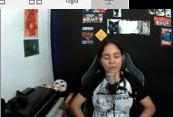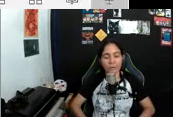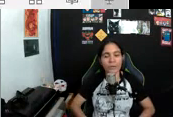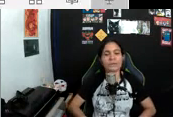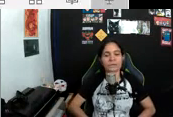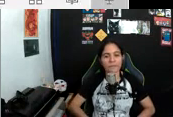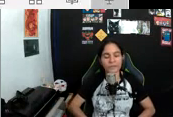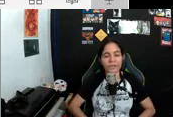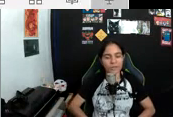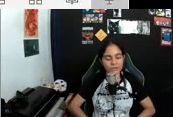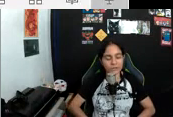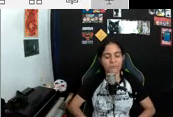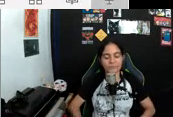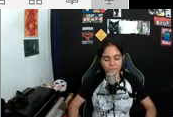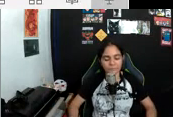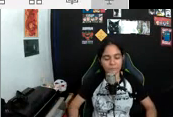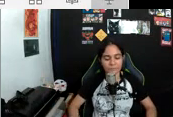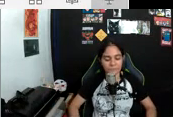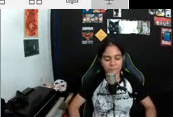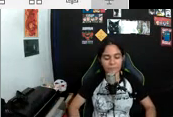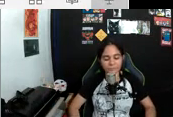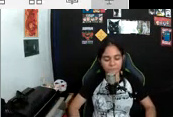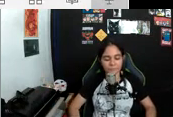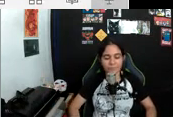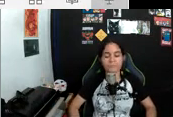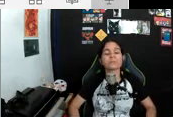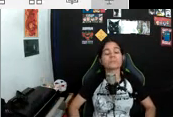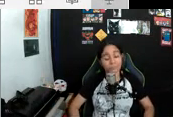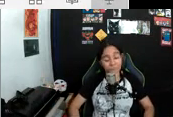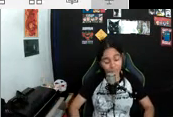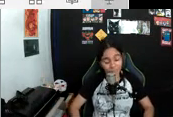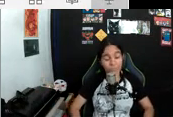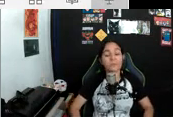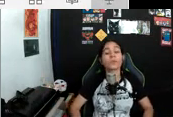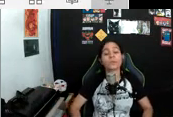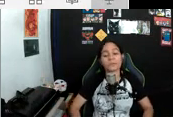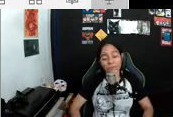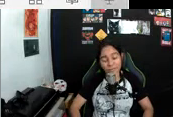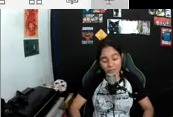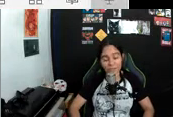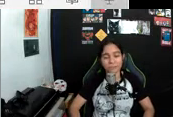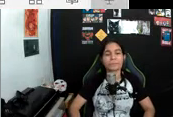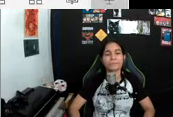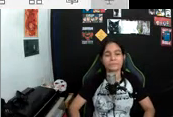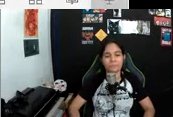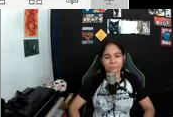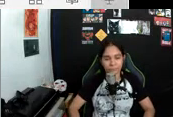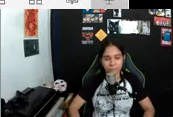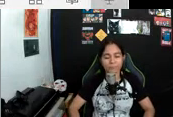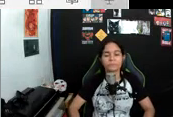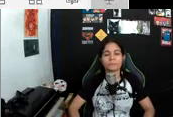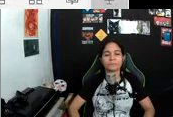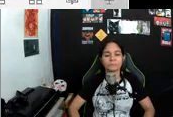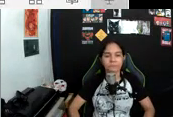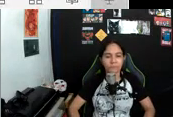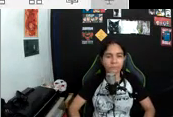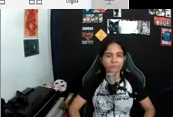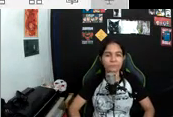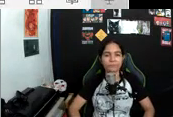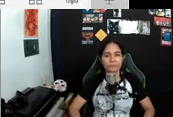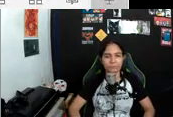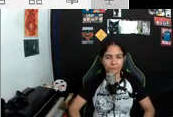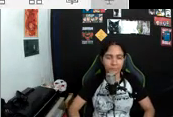Sim, Entendeu? No livro da ocorrência você faz o registro. Relata um livro de ocorrência. Eu falo de não se dispor